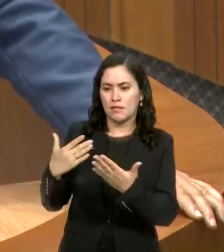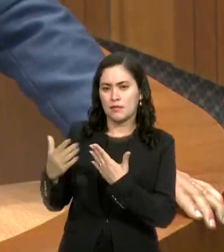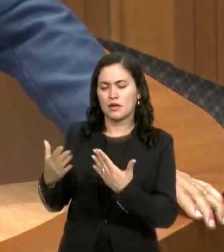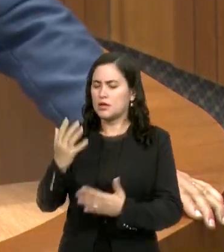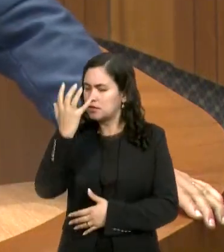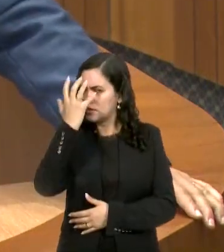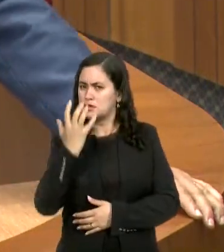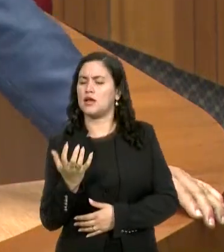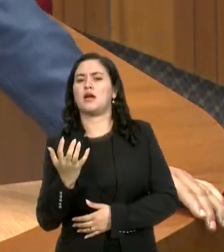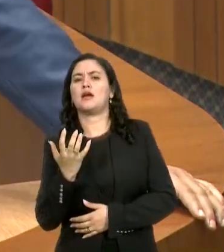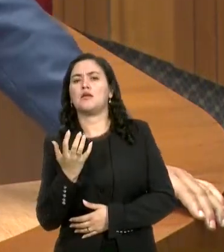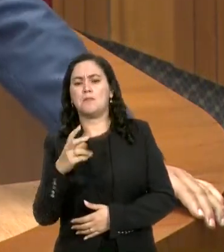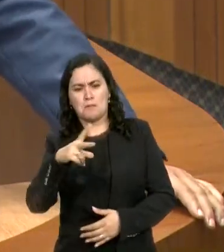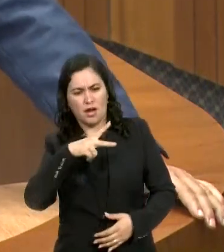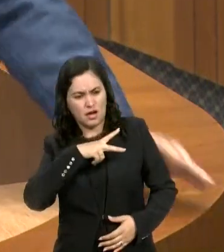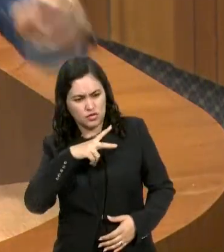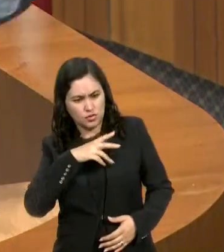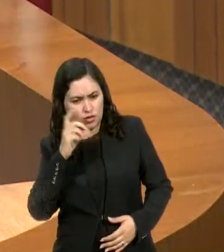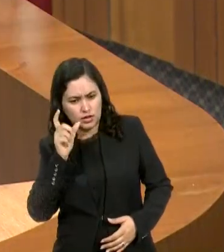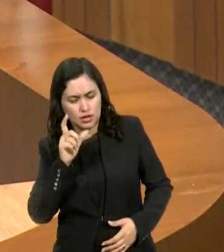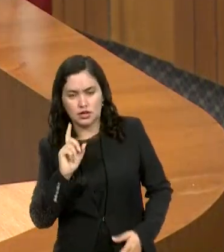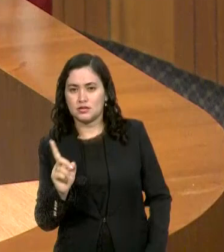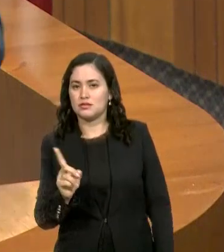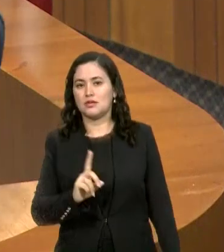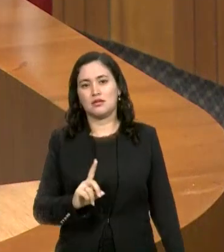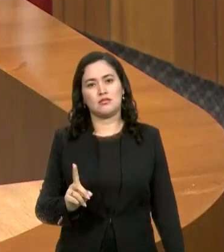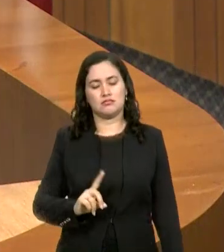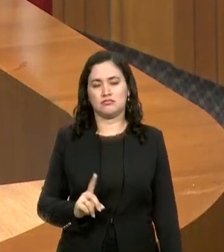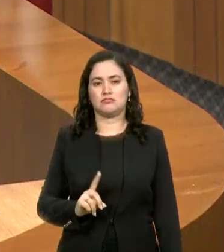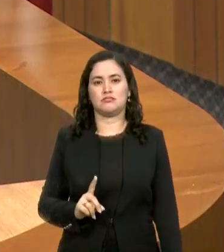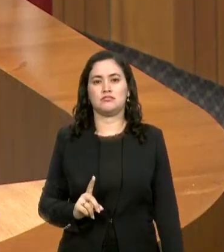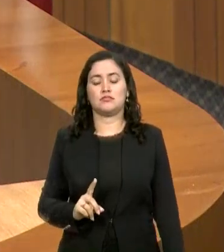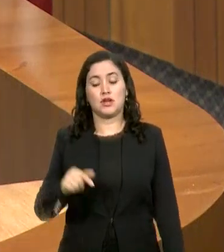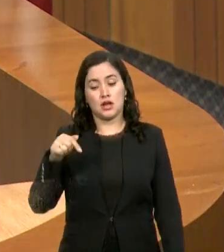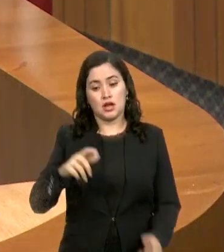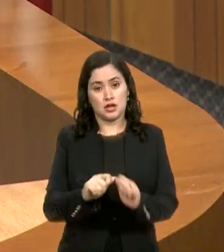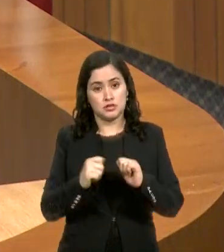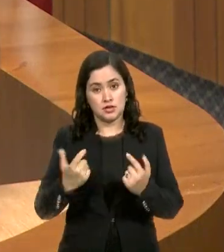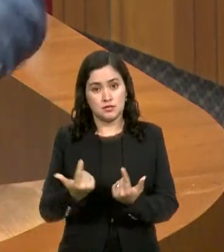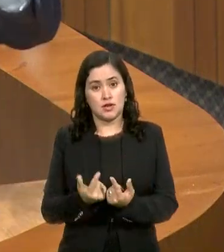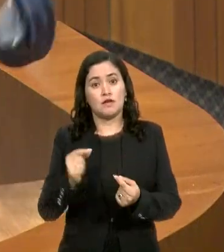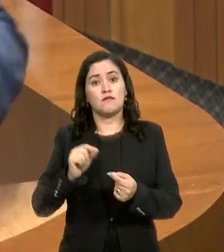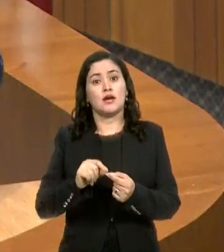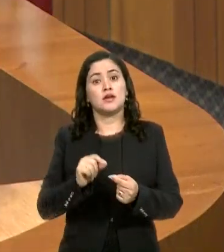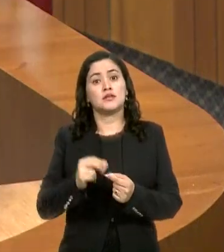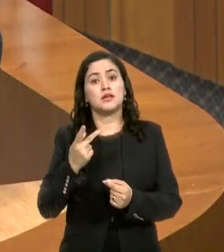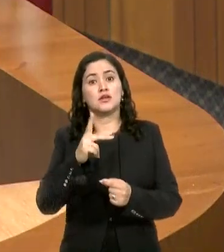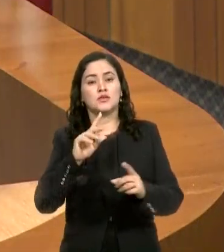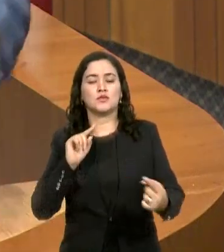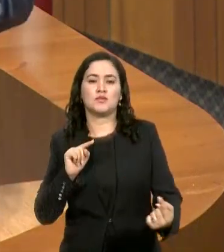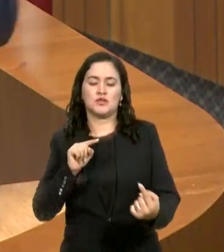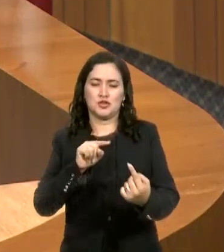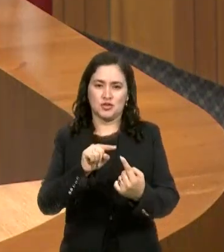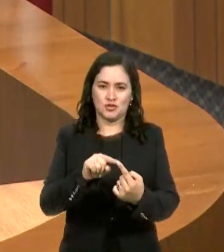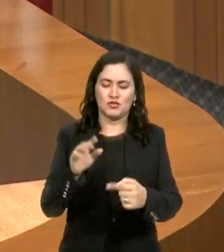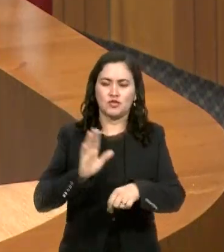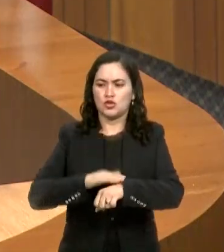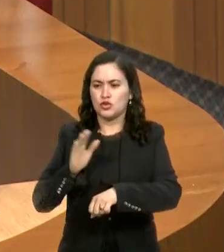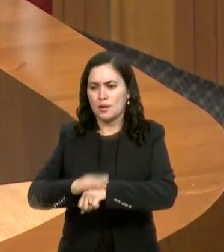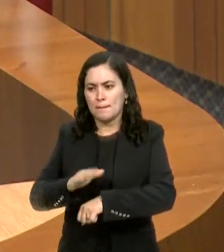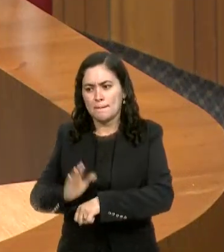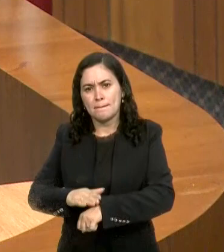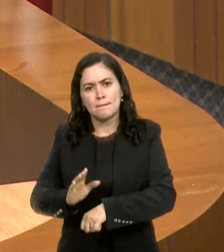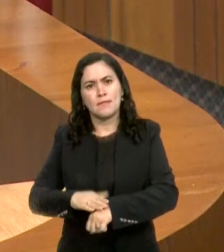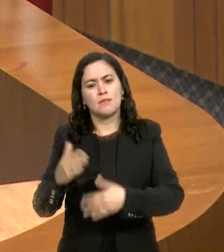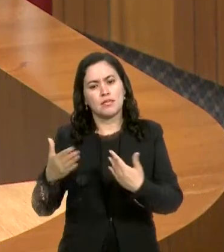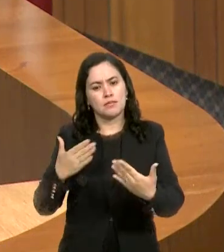desenvolvimento sustentável do nosso Estado. Então, essa casa está cumprindo o seu papel. Essa casa chama o debate para dentro.